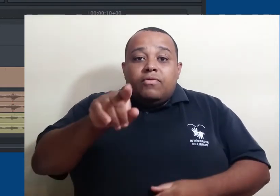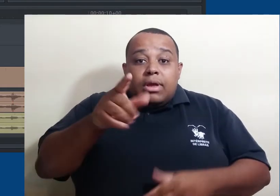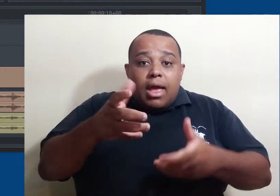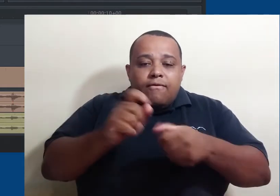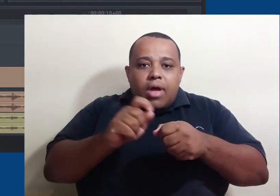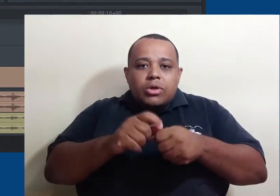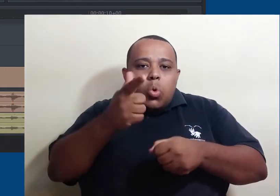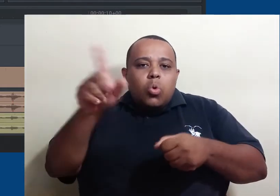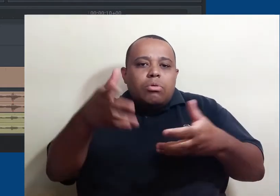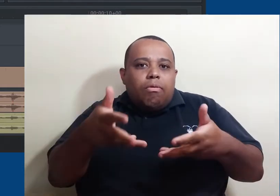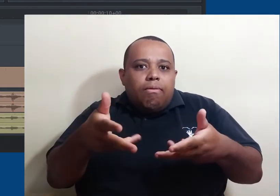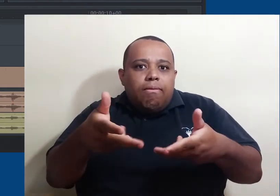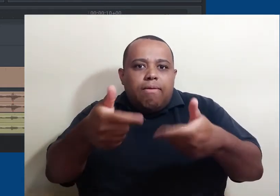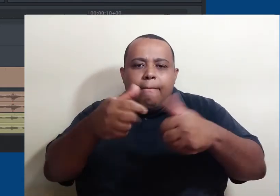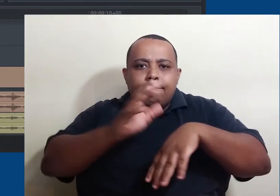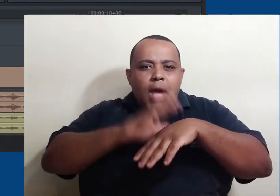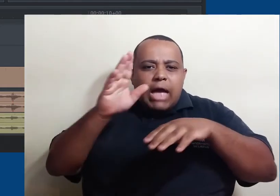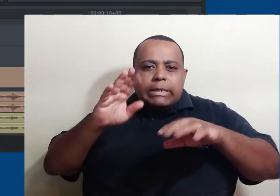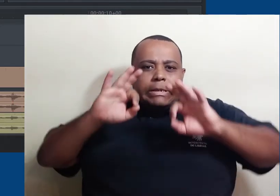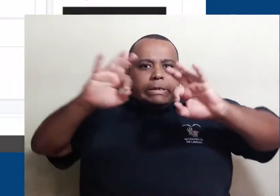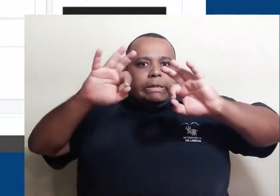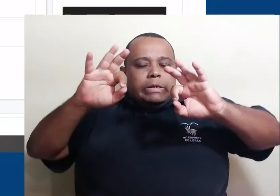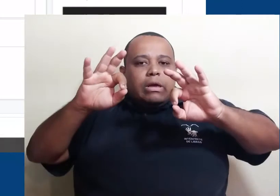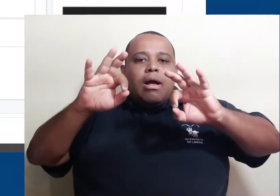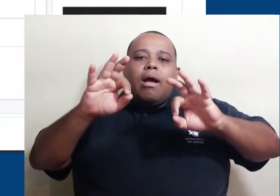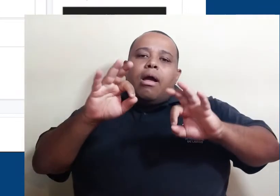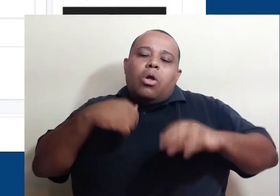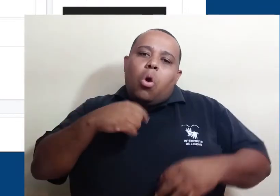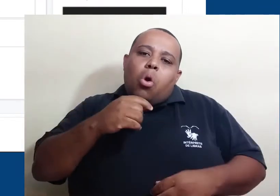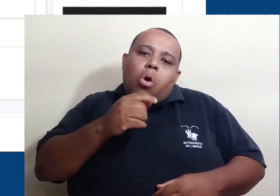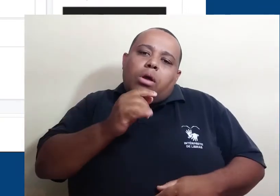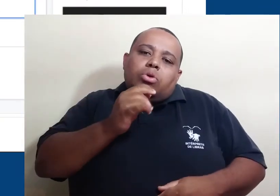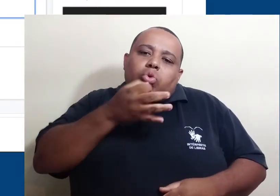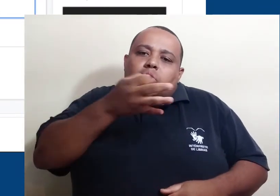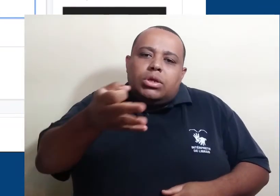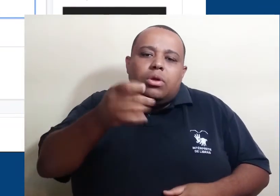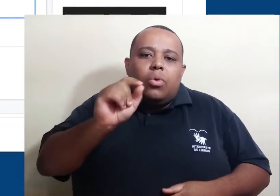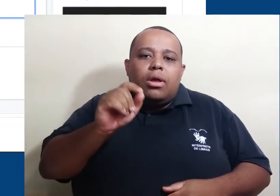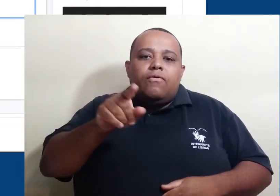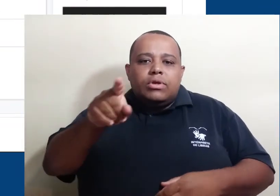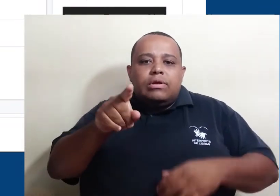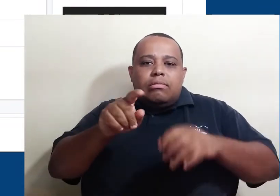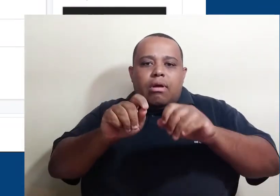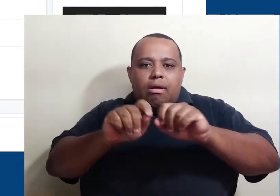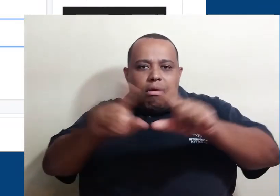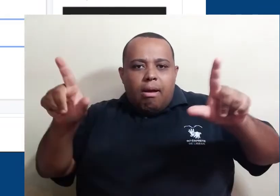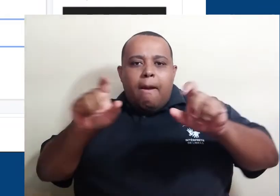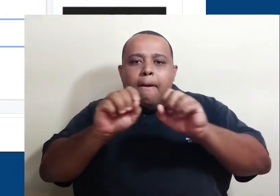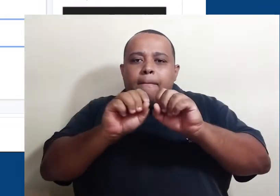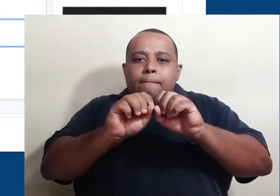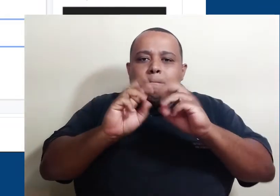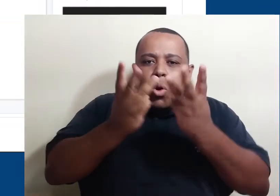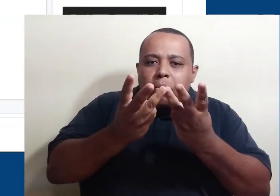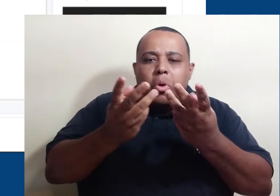elaborado, eu sugiro vocês fazerem o seguinte. Vai numa apresentação do Google cria um slide do jeito que vocês quiserem,